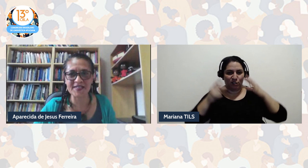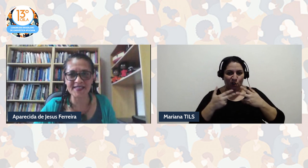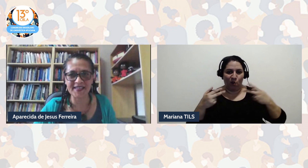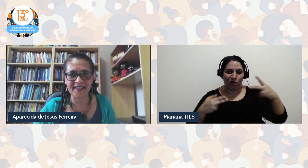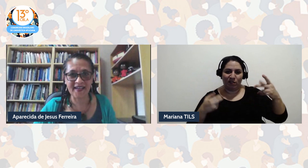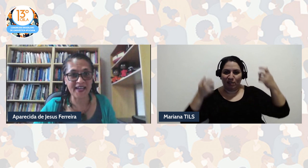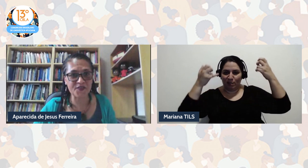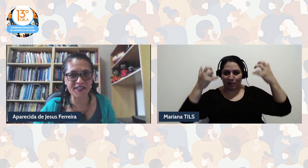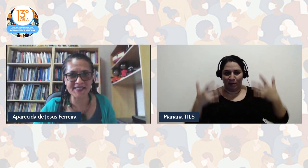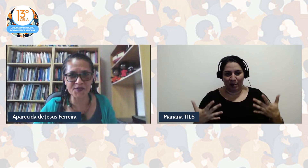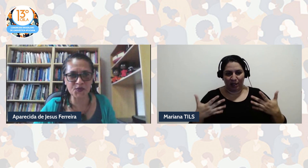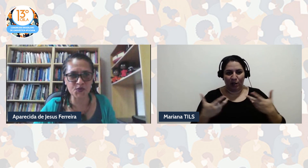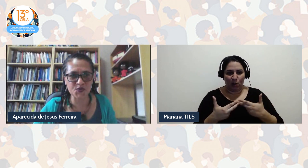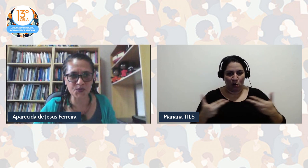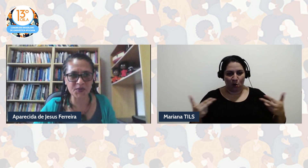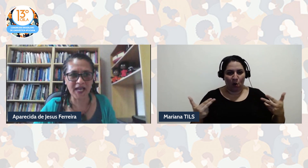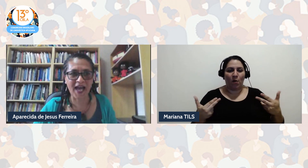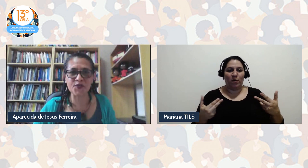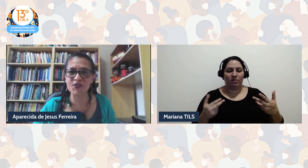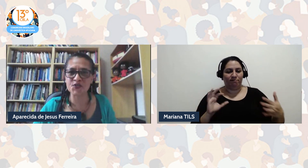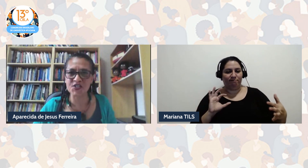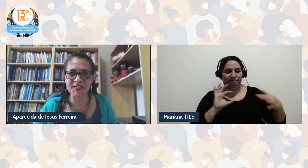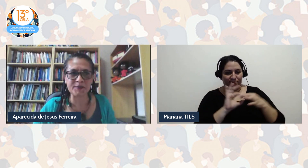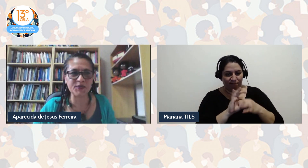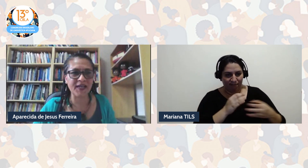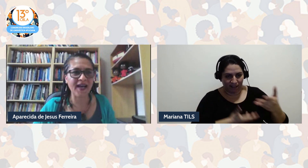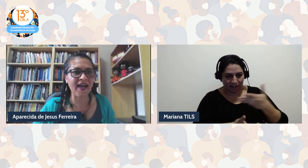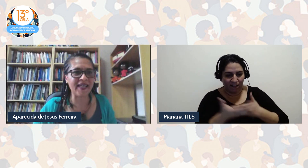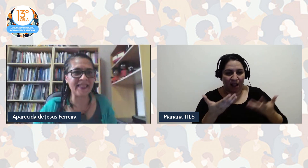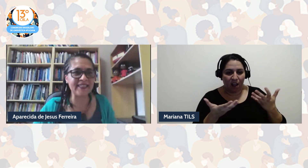for fazer a reflexão em conjunto. Agora eu